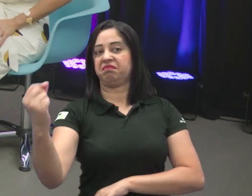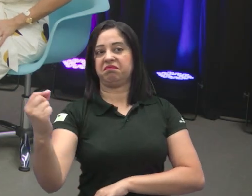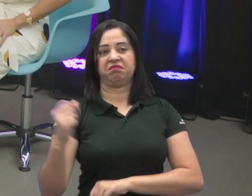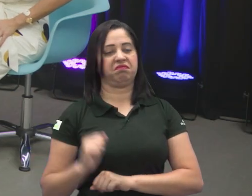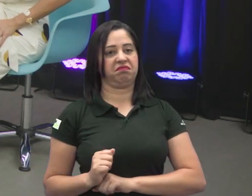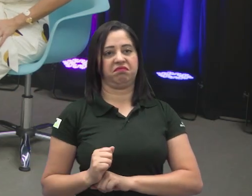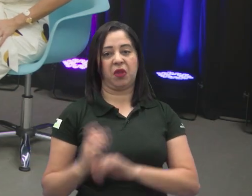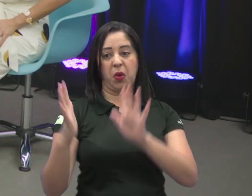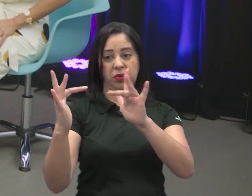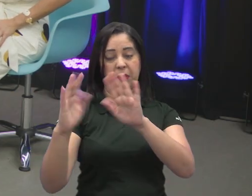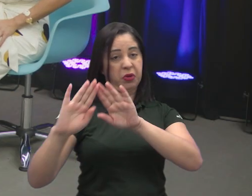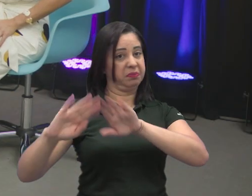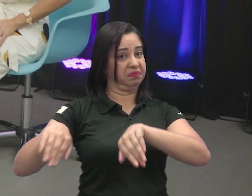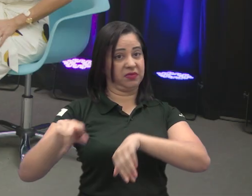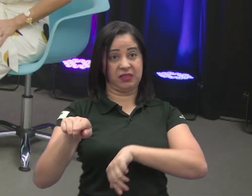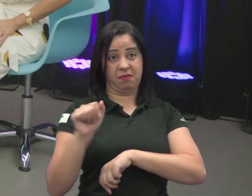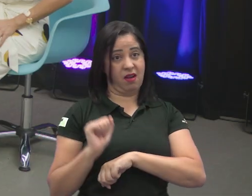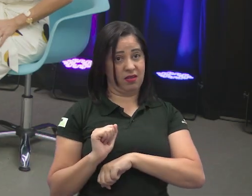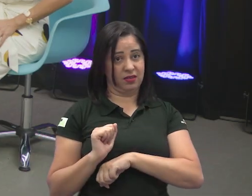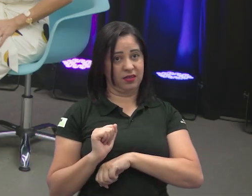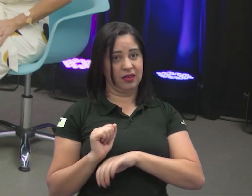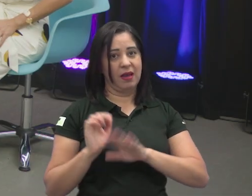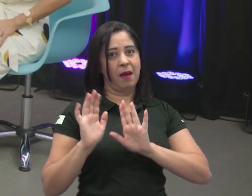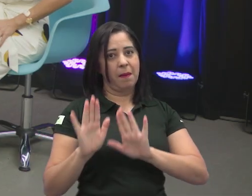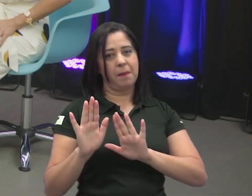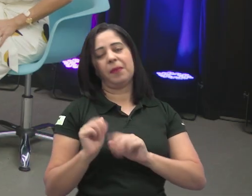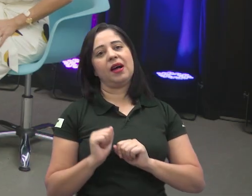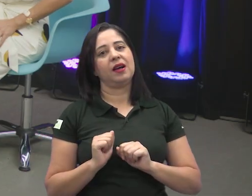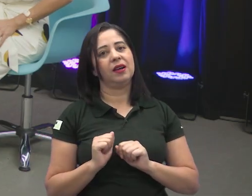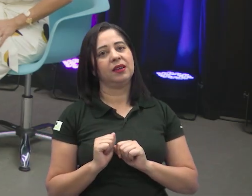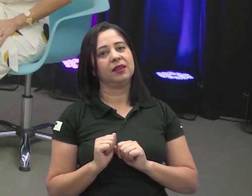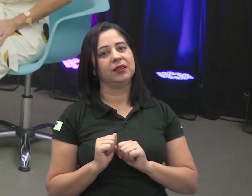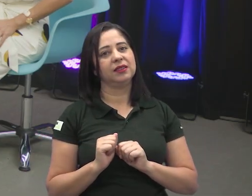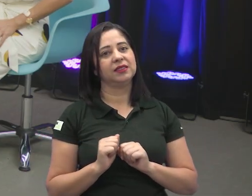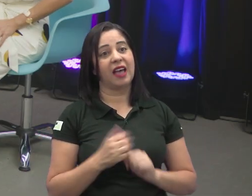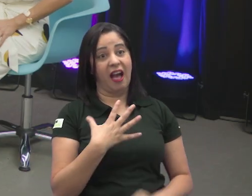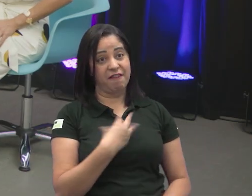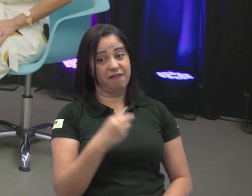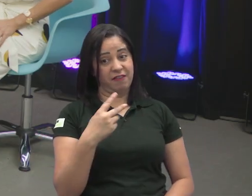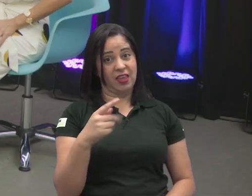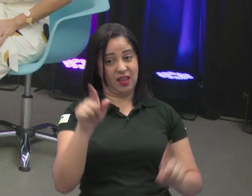vai lá para terminar com ela e não conseguiu. Agora,